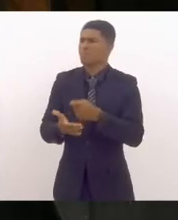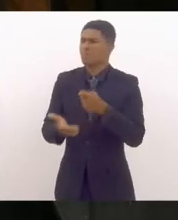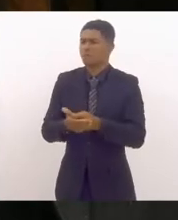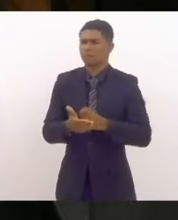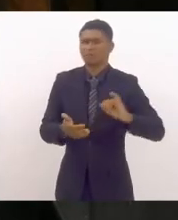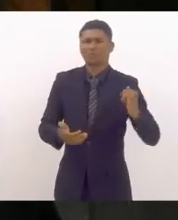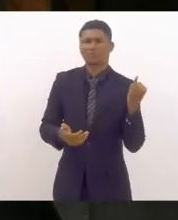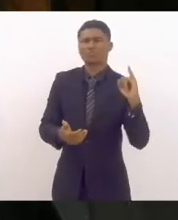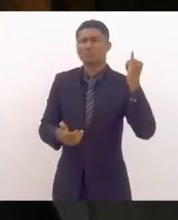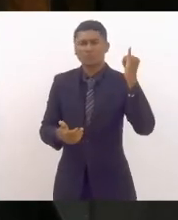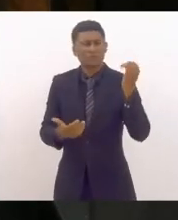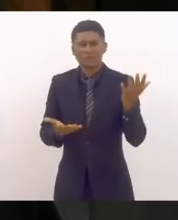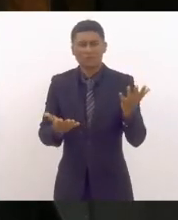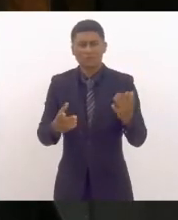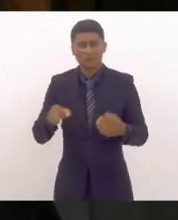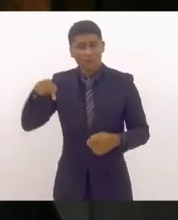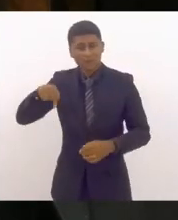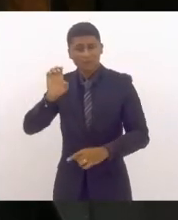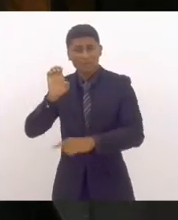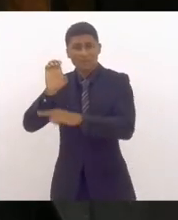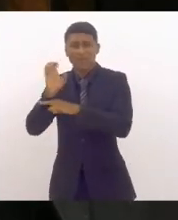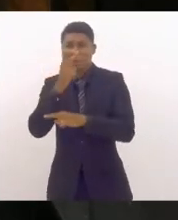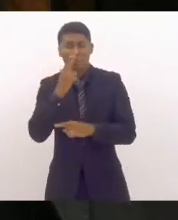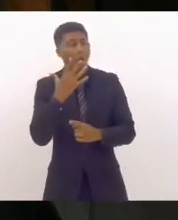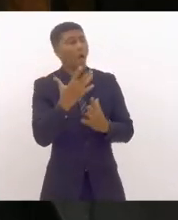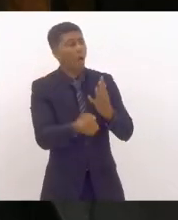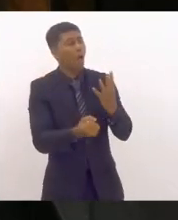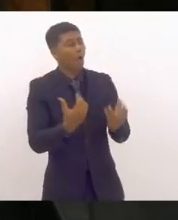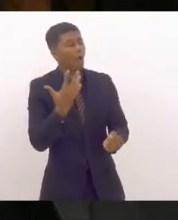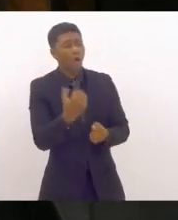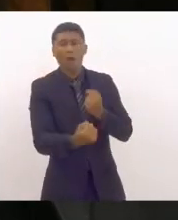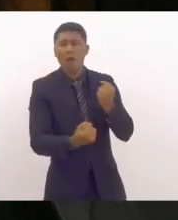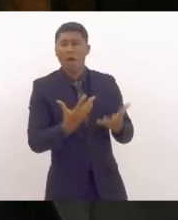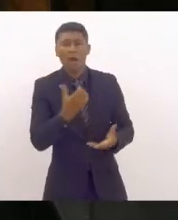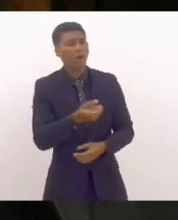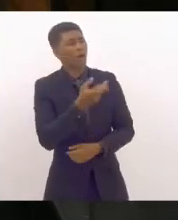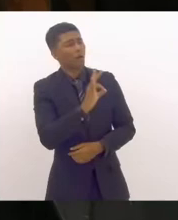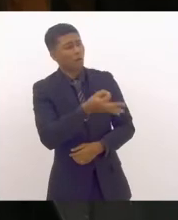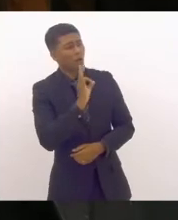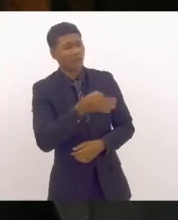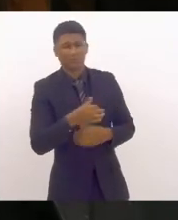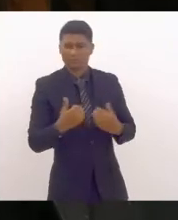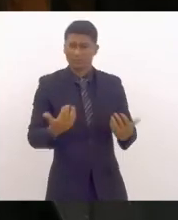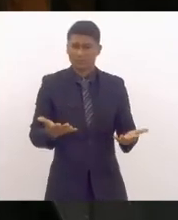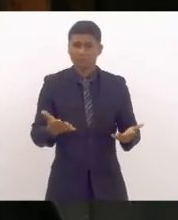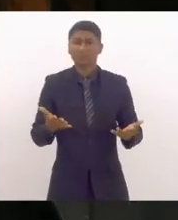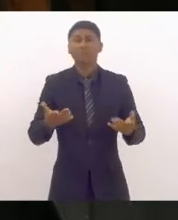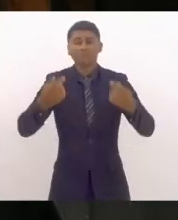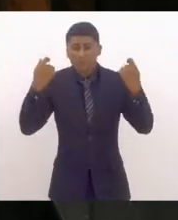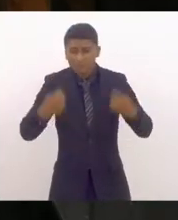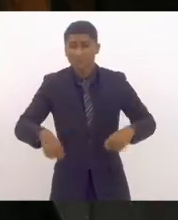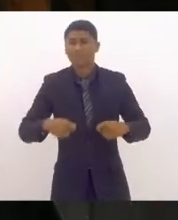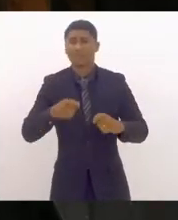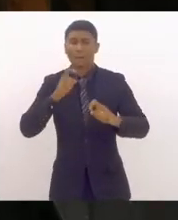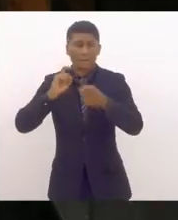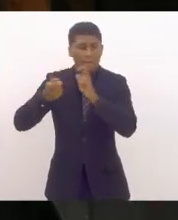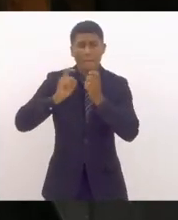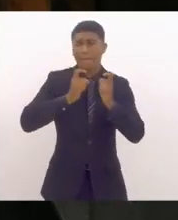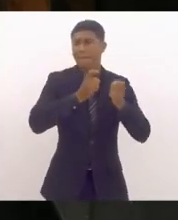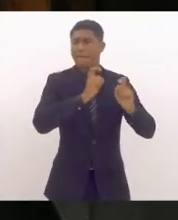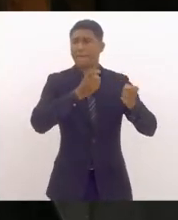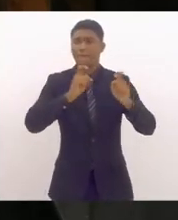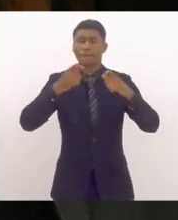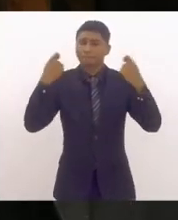aceita vai vai em turbando Como diz a juventude vai aceitando bom então tudo isso precisa ter discutir o triste tem que